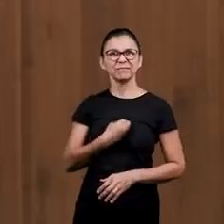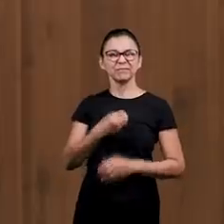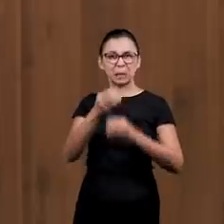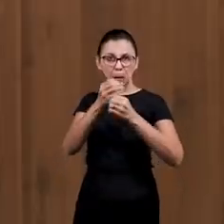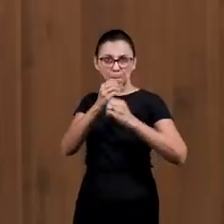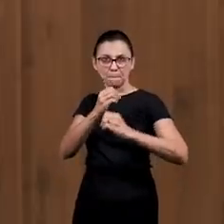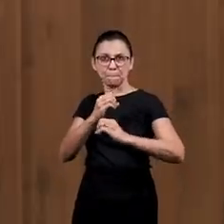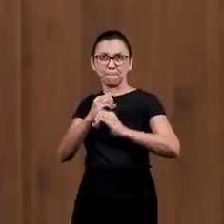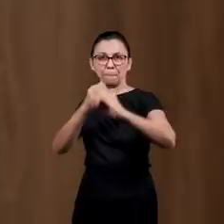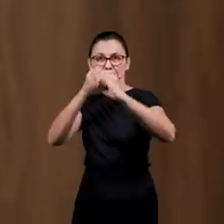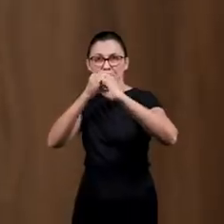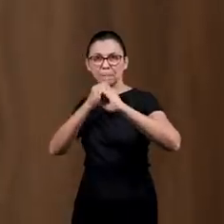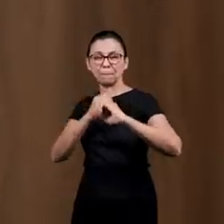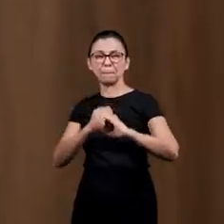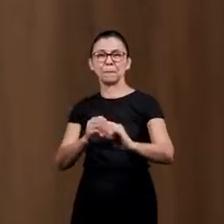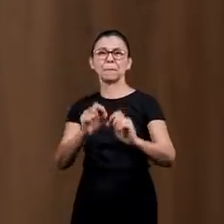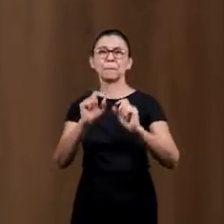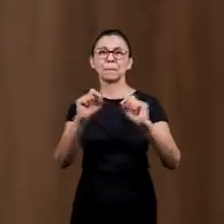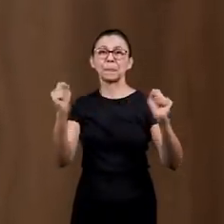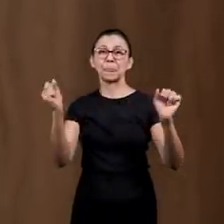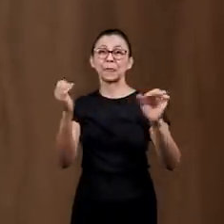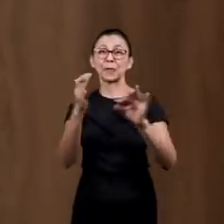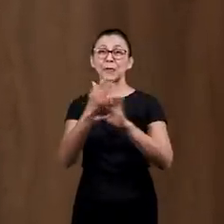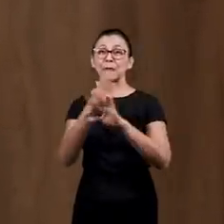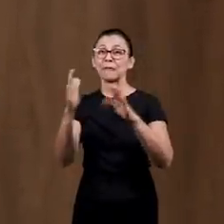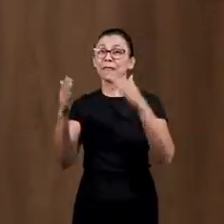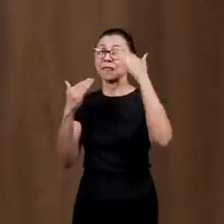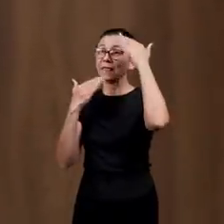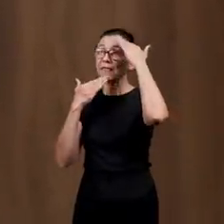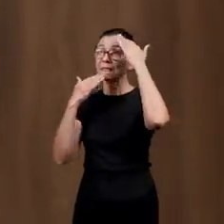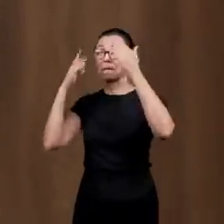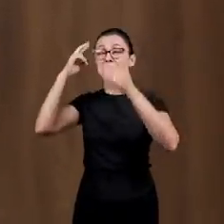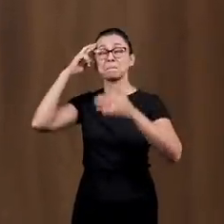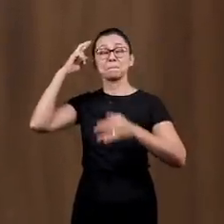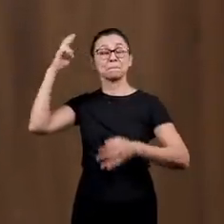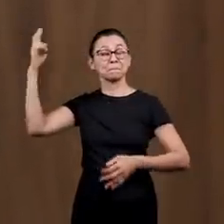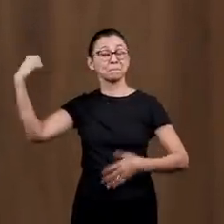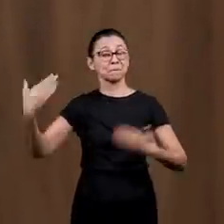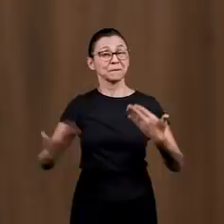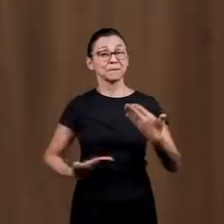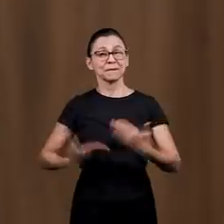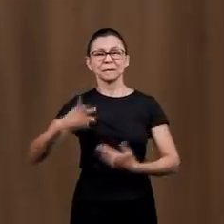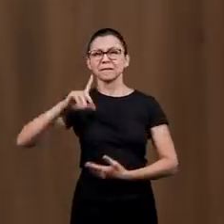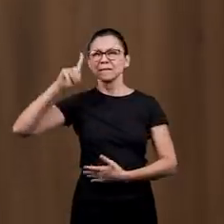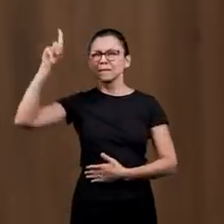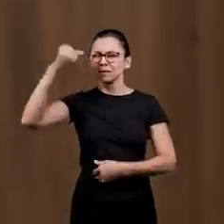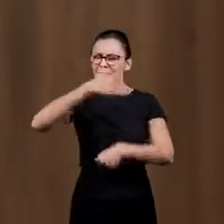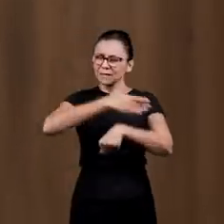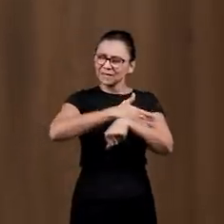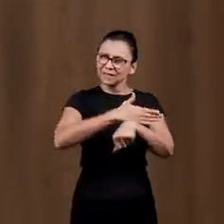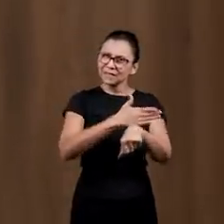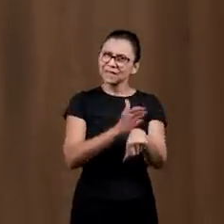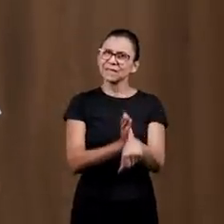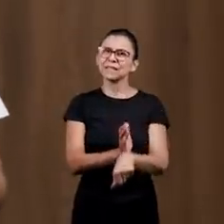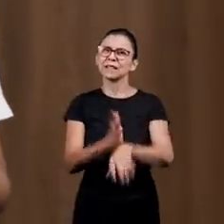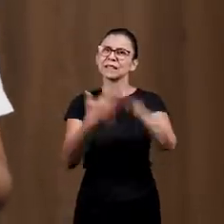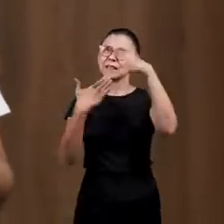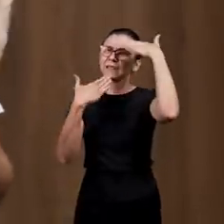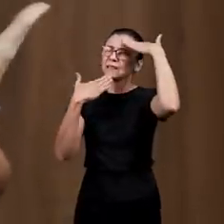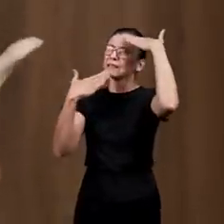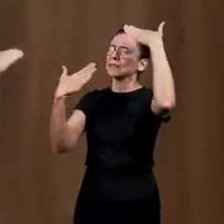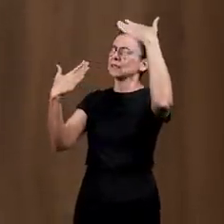da glorificação. O servo de Deus, ele tem que estar a todo momento glorificando a